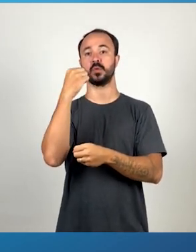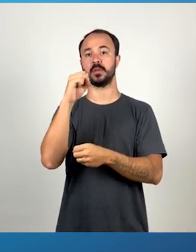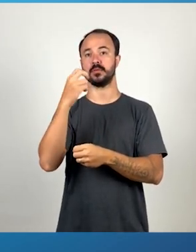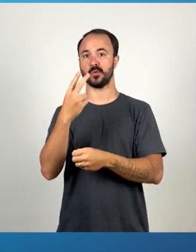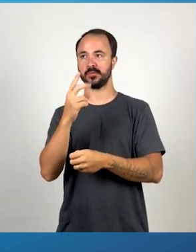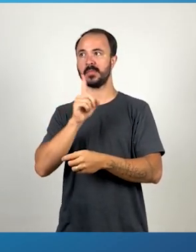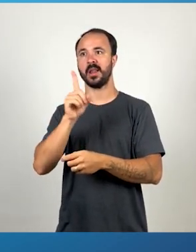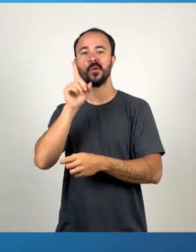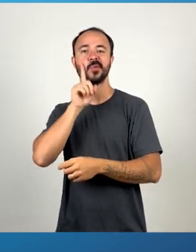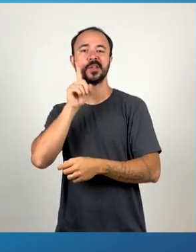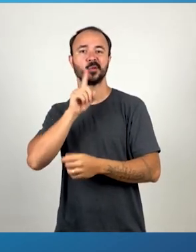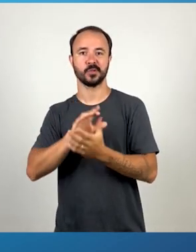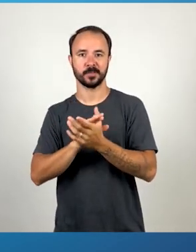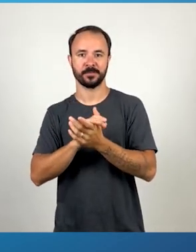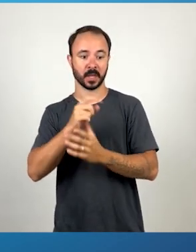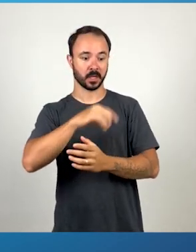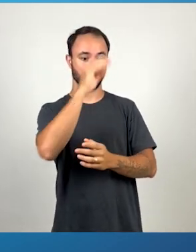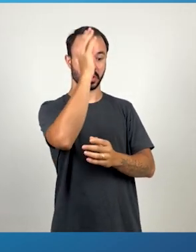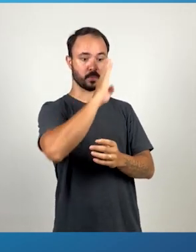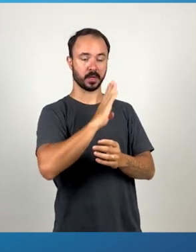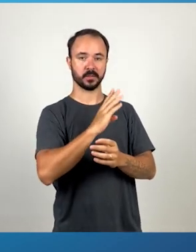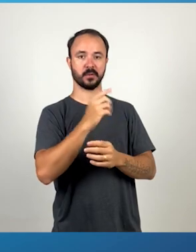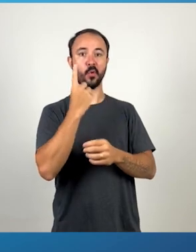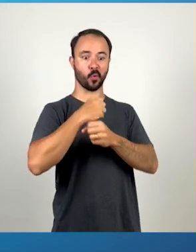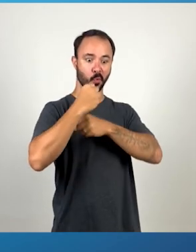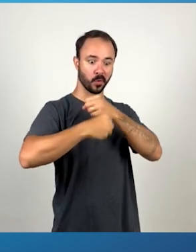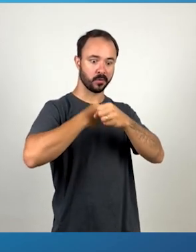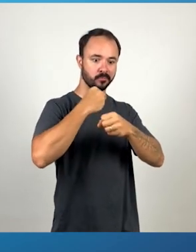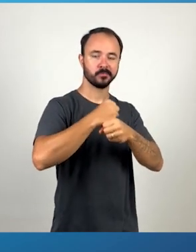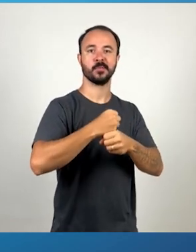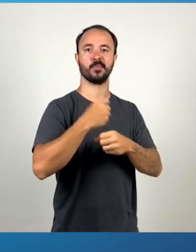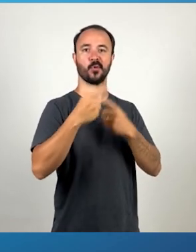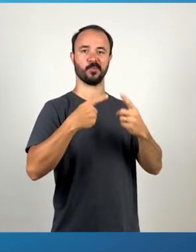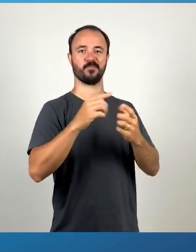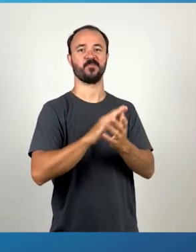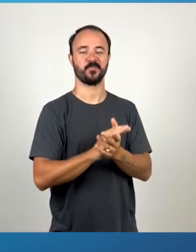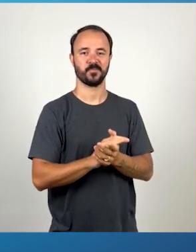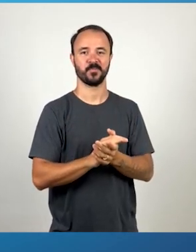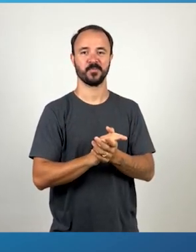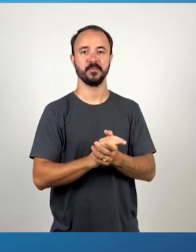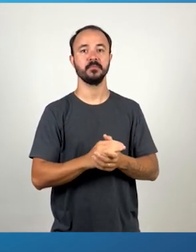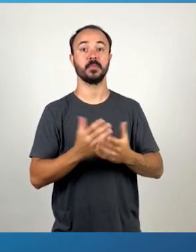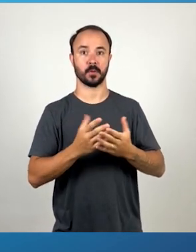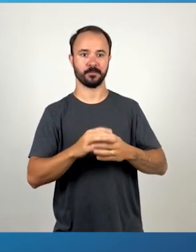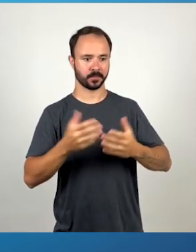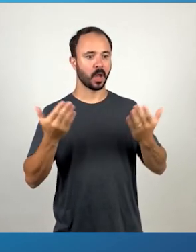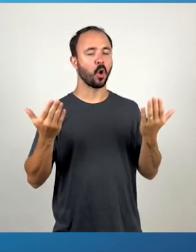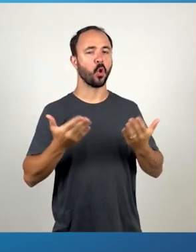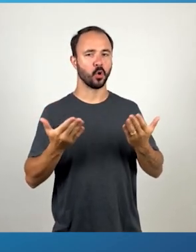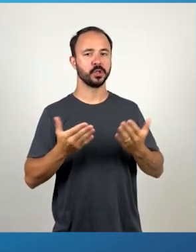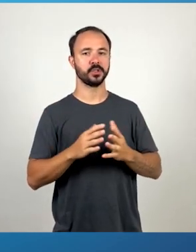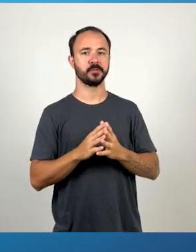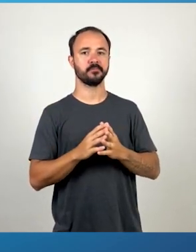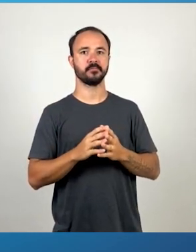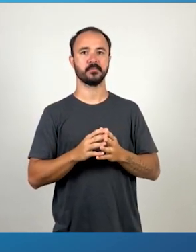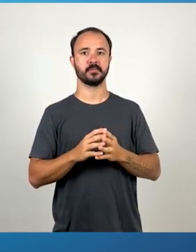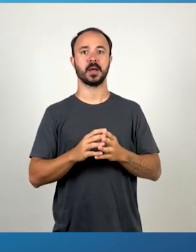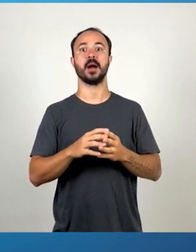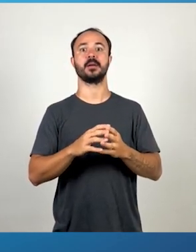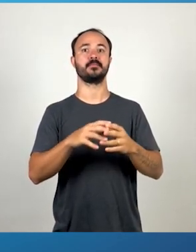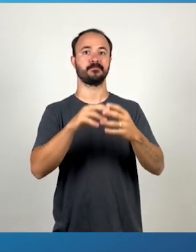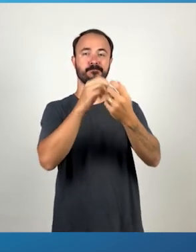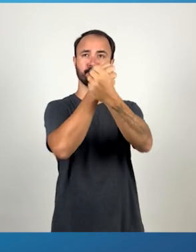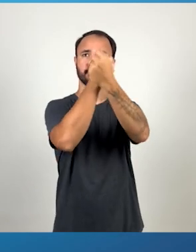No Brasil, a primeira delas surgiu um ano depois em Diamantina, em Minas Gerais. Hoje em dia, a maior hidrelétrica do mundo é a de